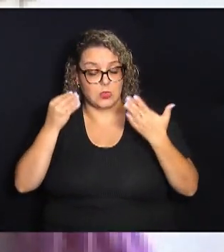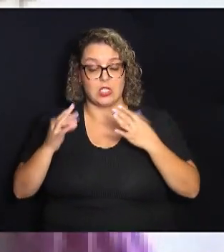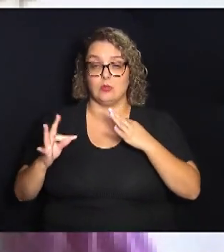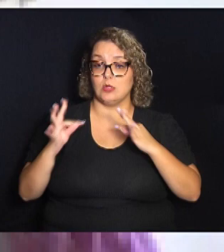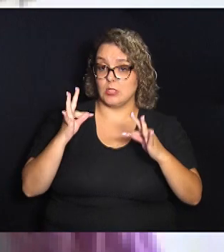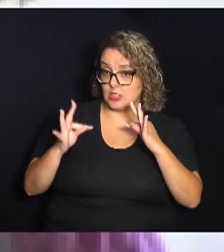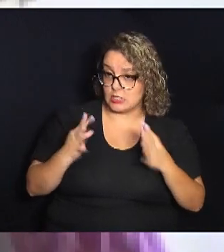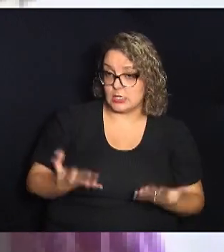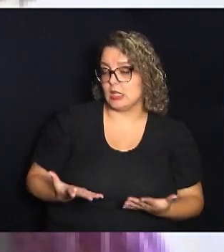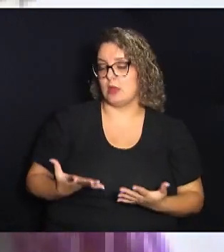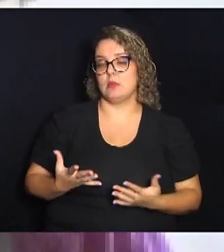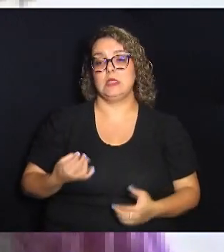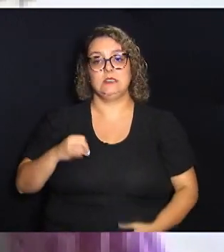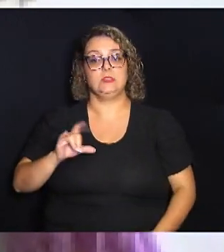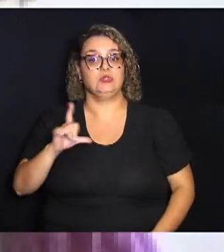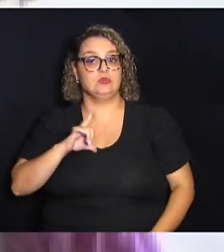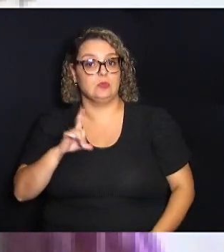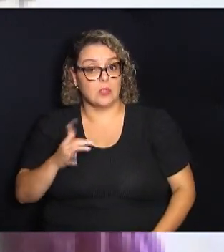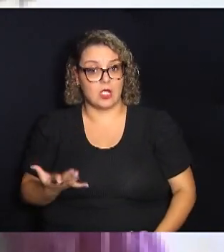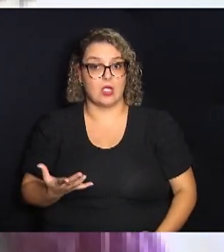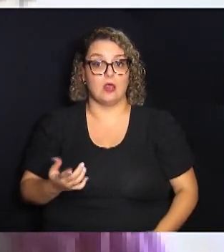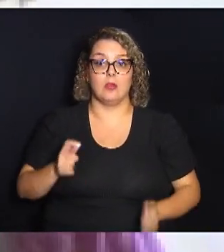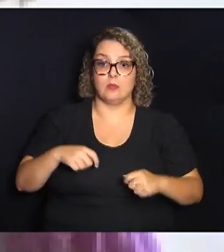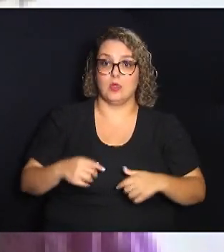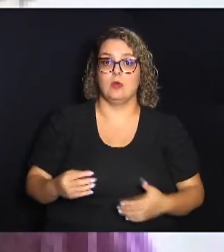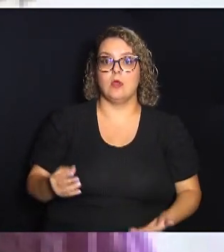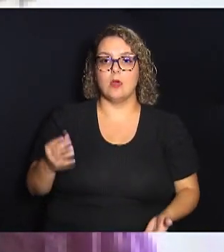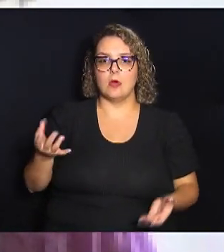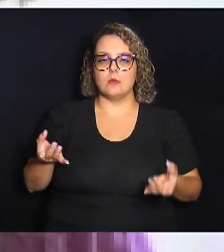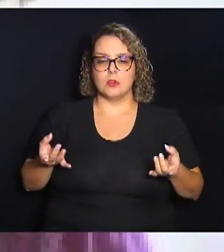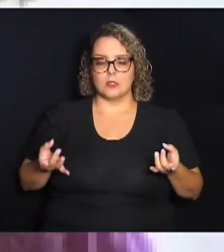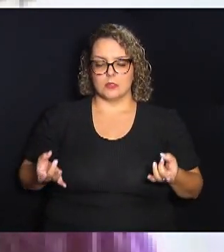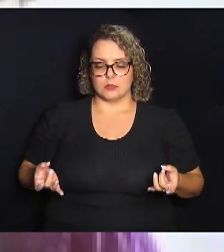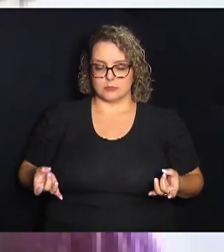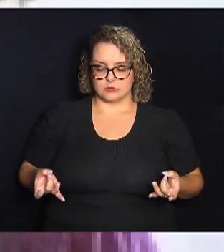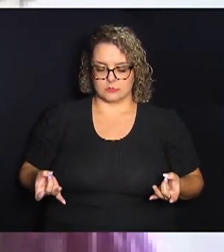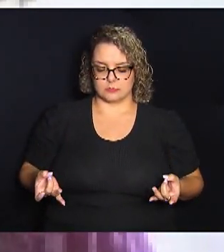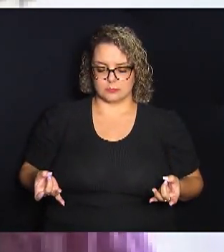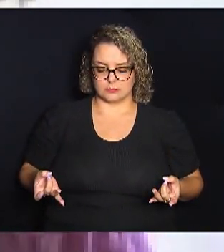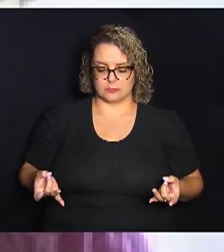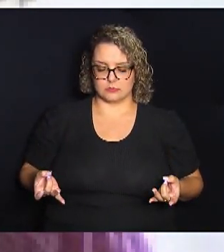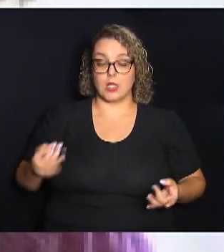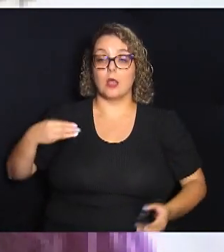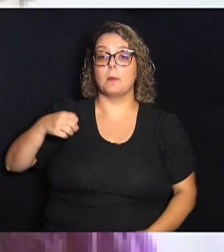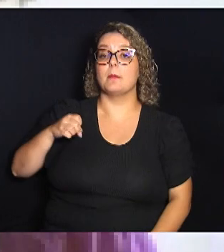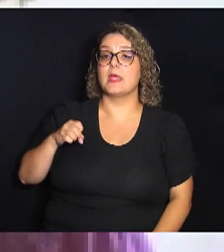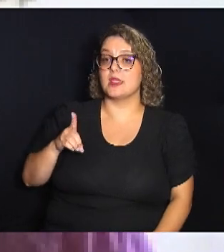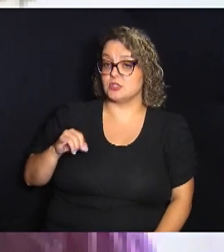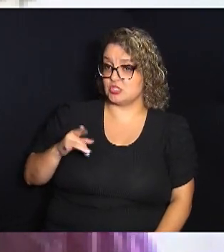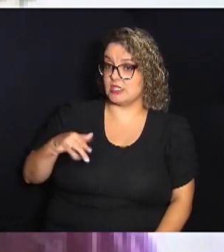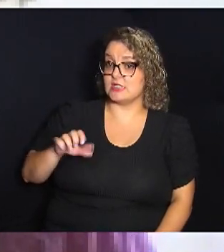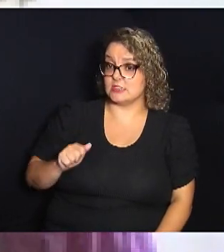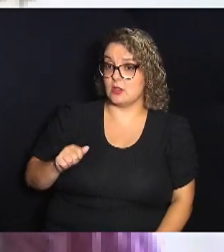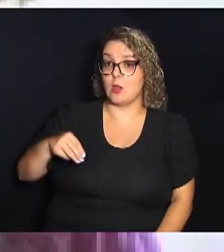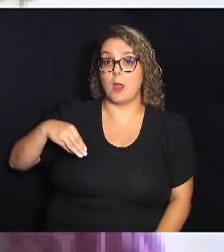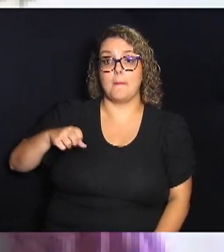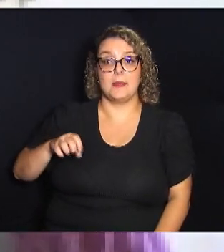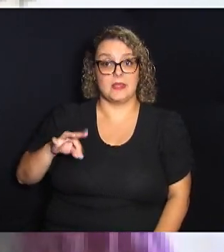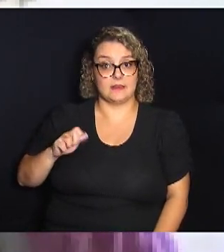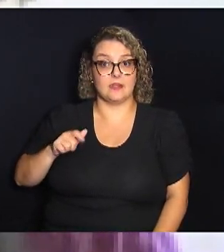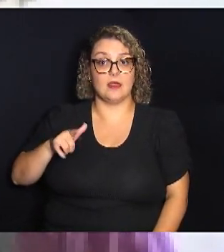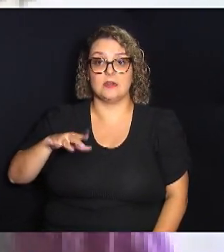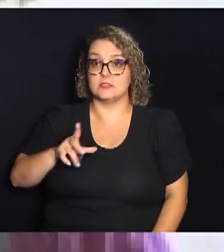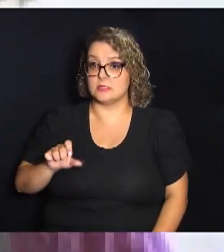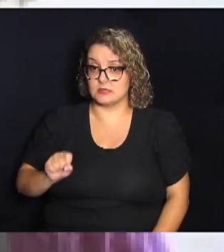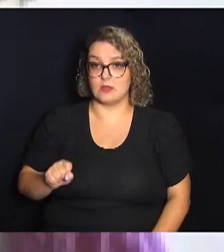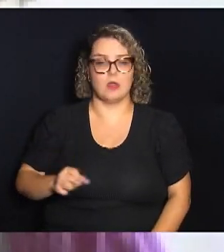tiver condições, ou partir para uma meditação, né? As mentalizações, a gente já entende que hoje é um ótimo